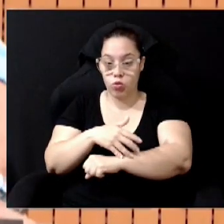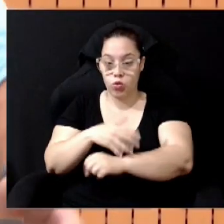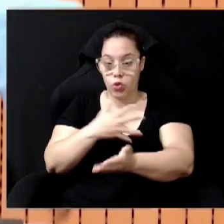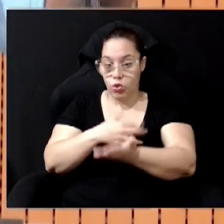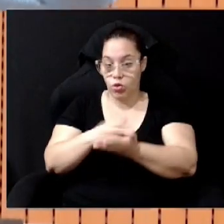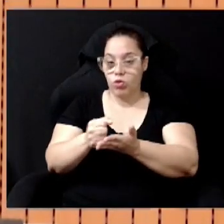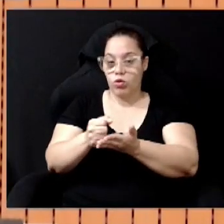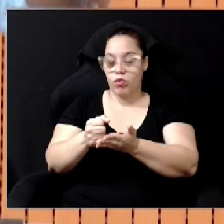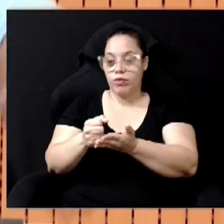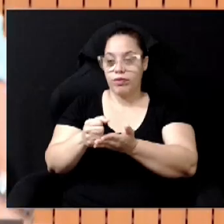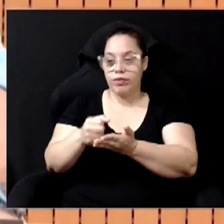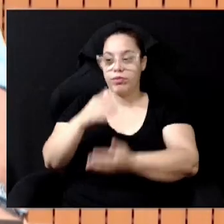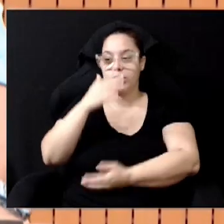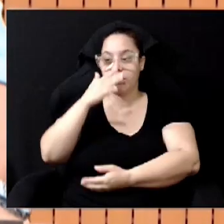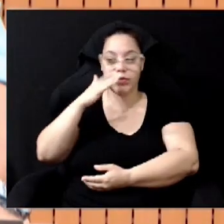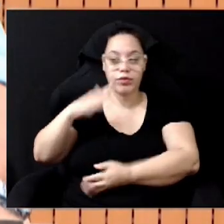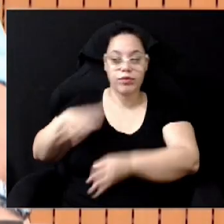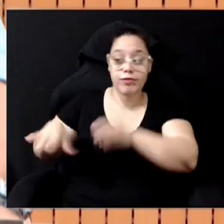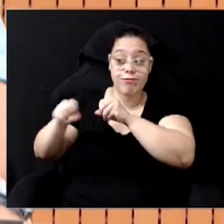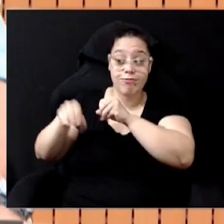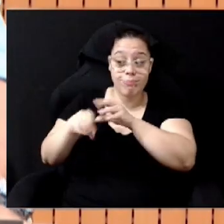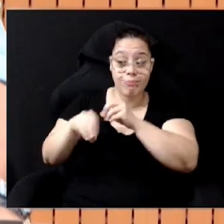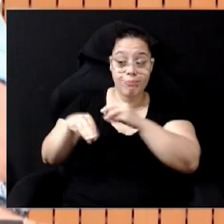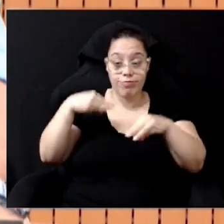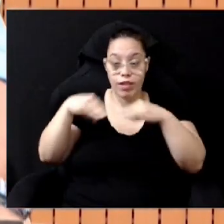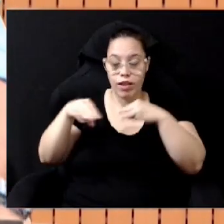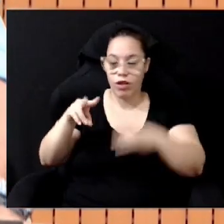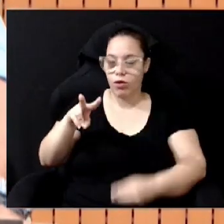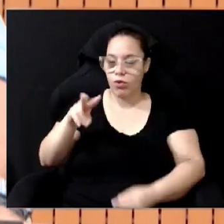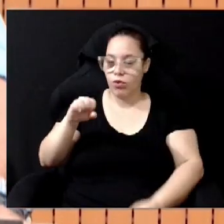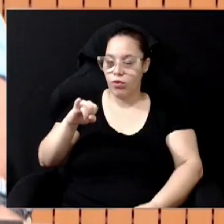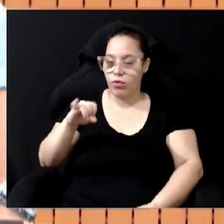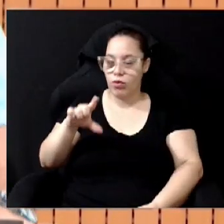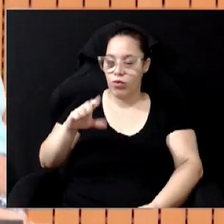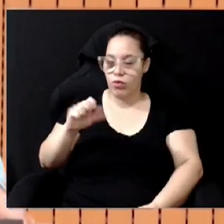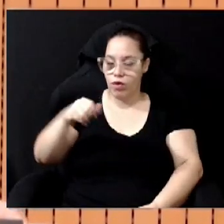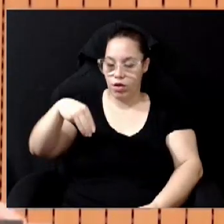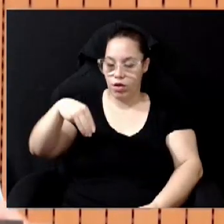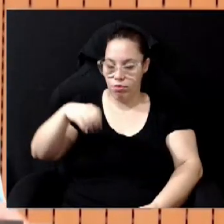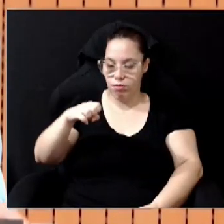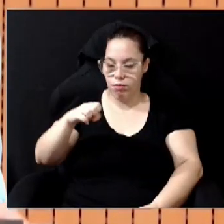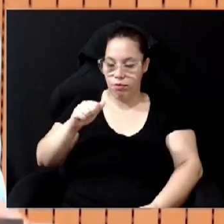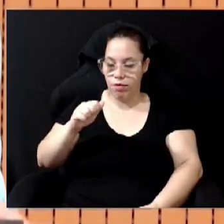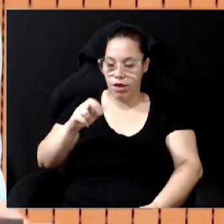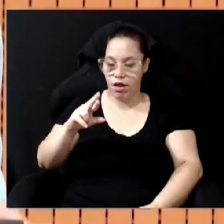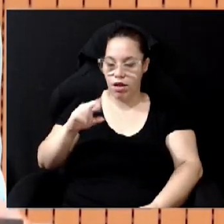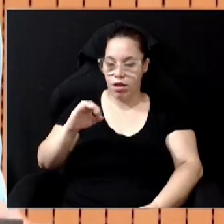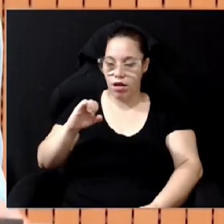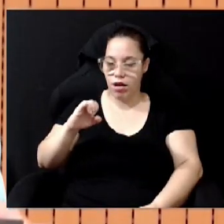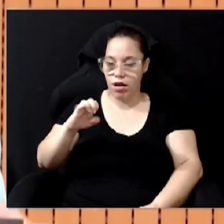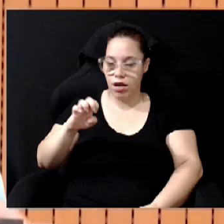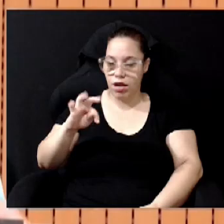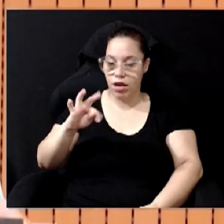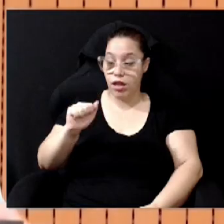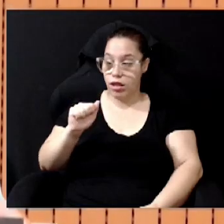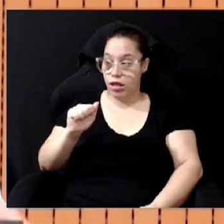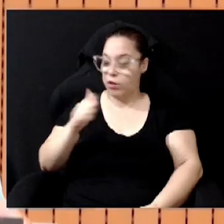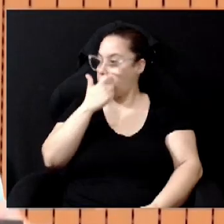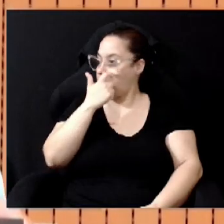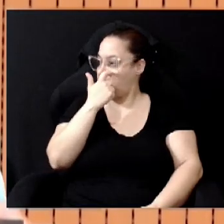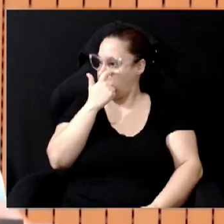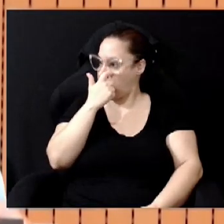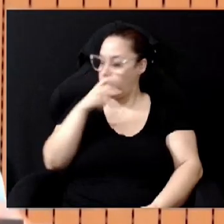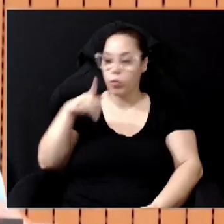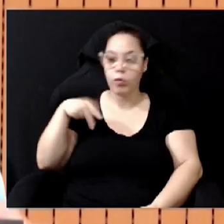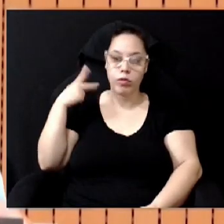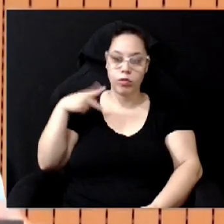música para eles, que é aqui da Vila Marieta. Gente, e vereadores,